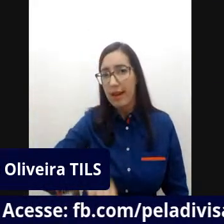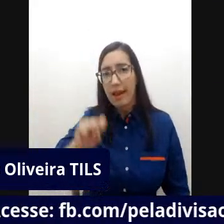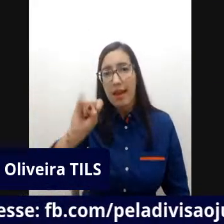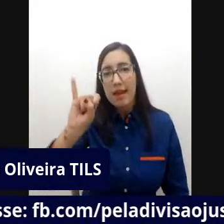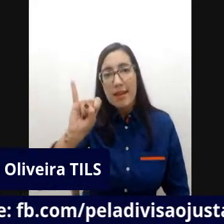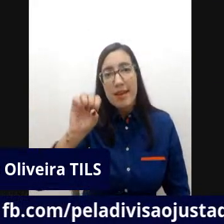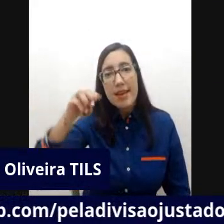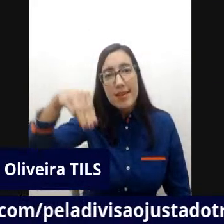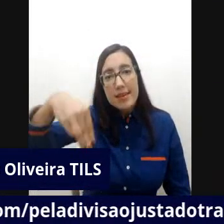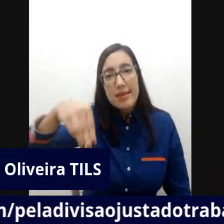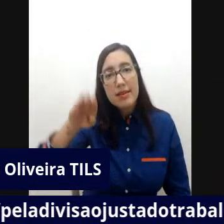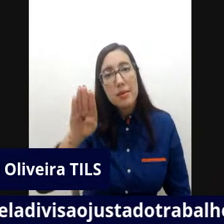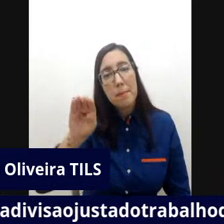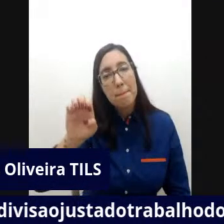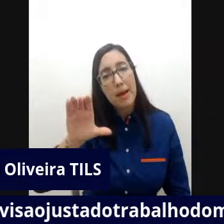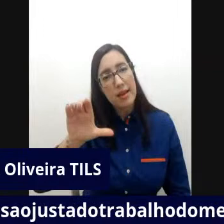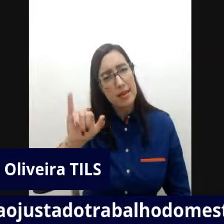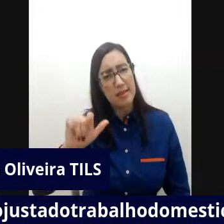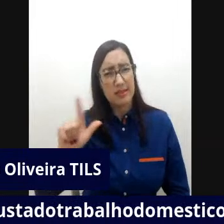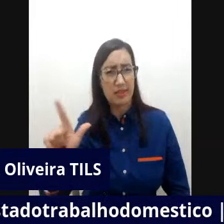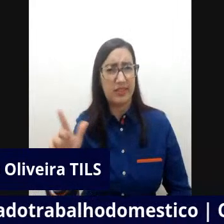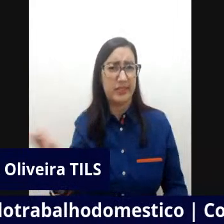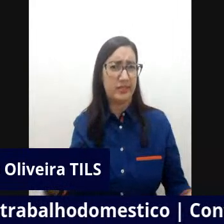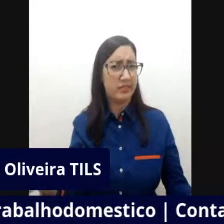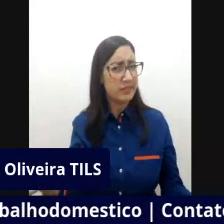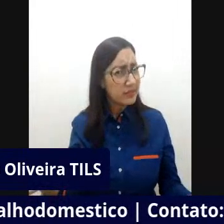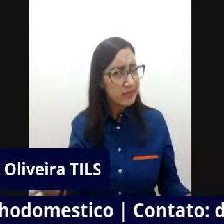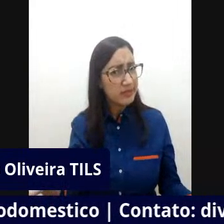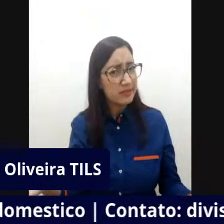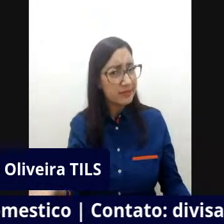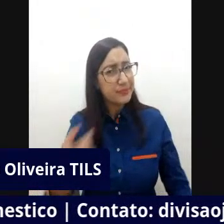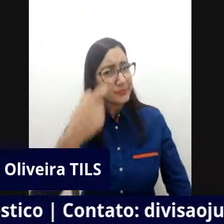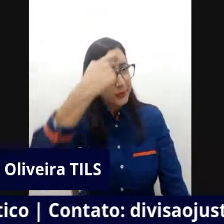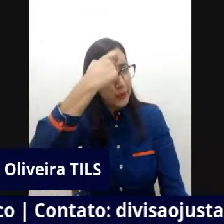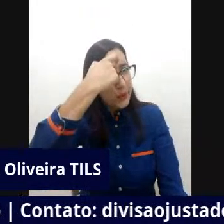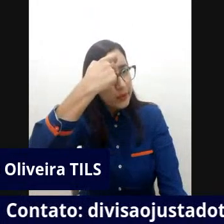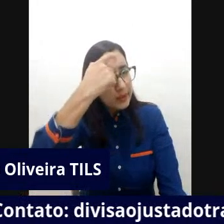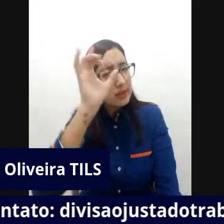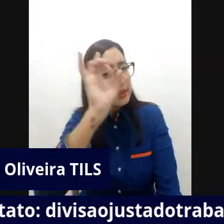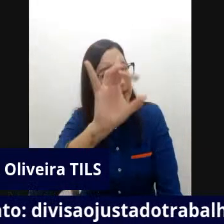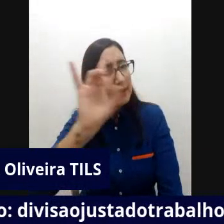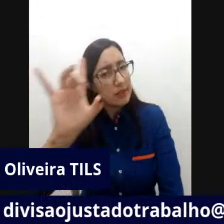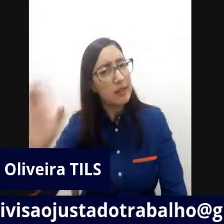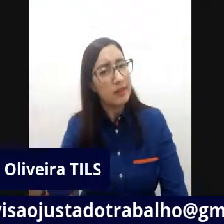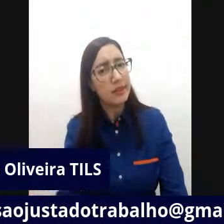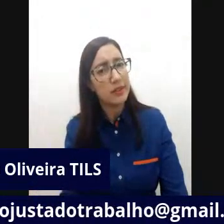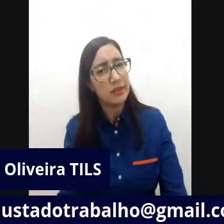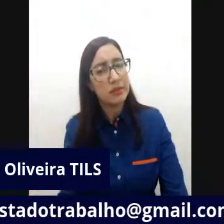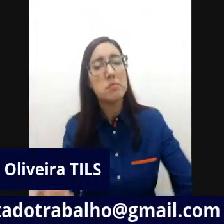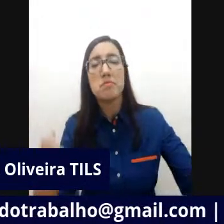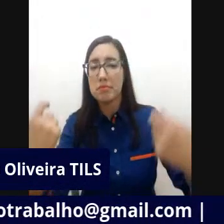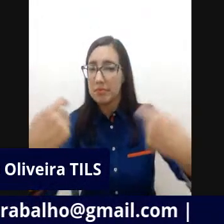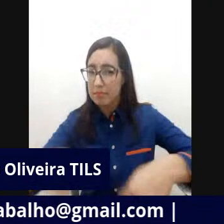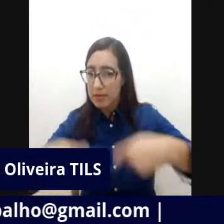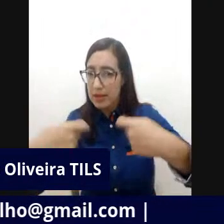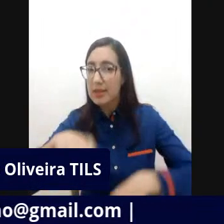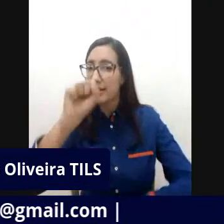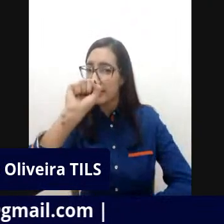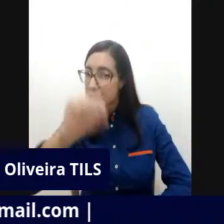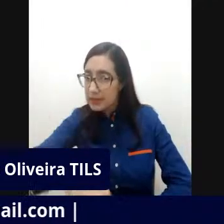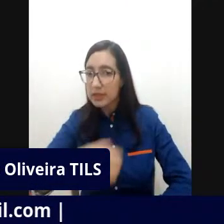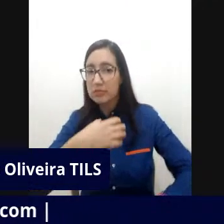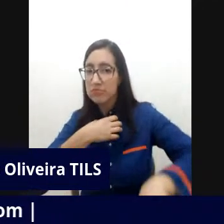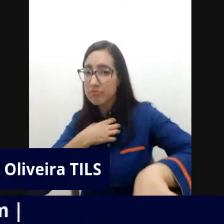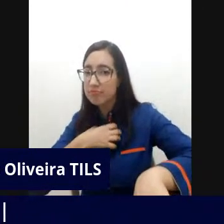Então, é a consciência de cada um. É a pessoa olhar para outra com empatia, com solidariedade e